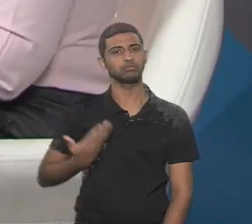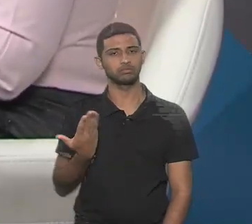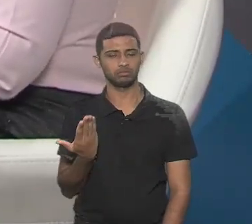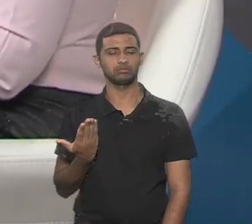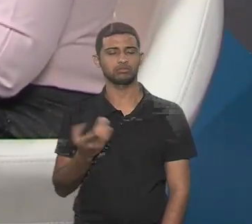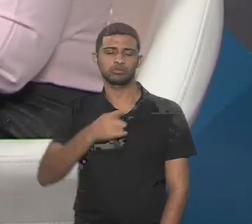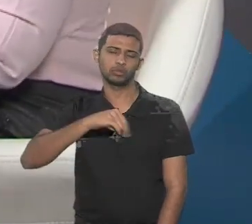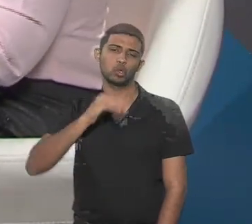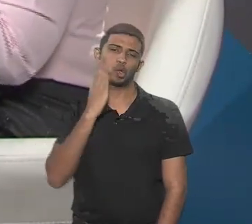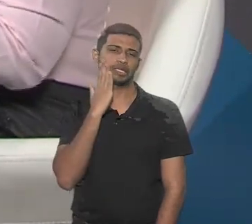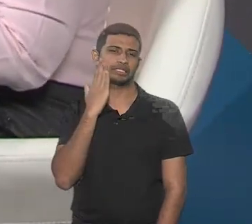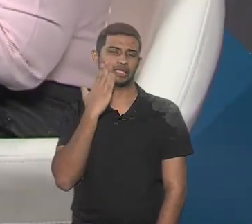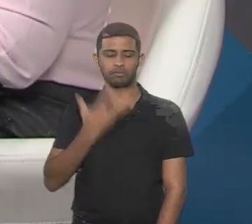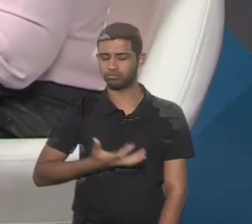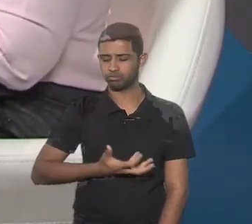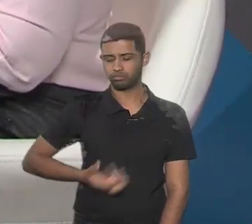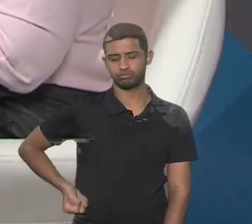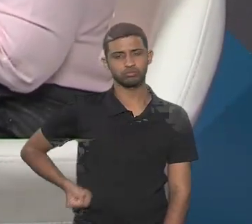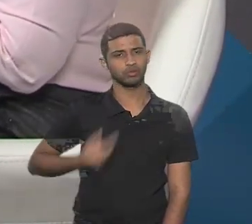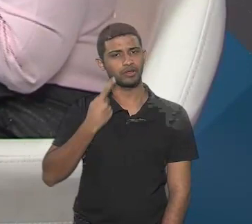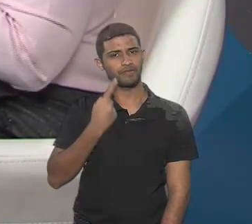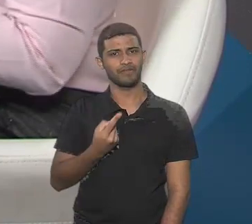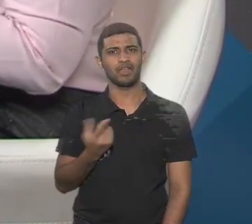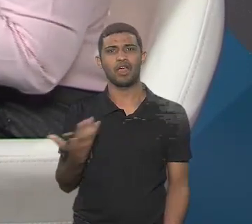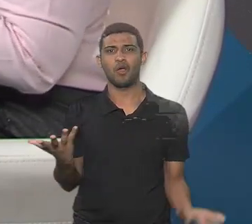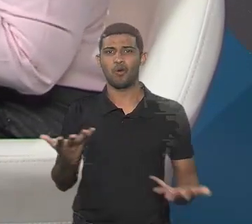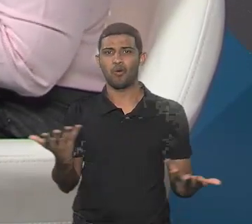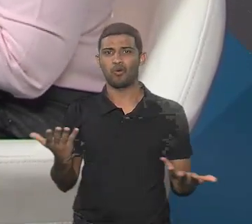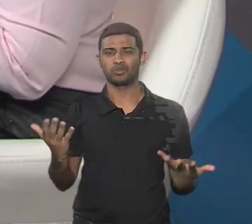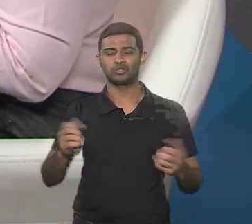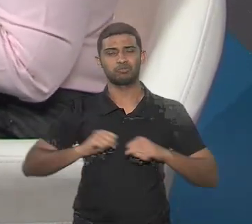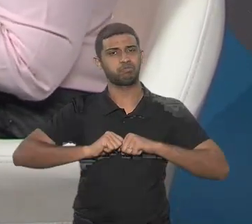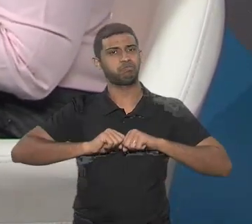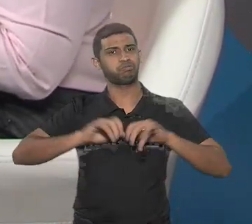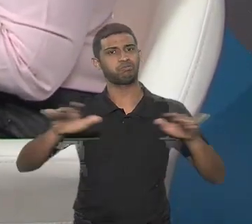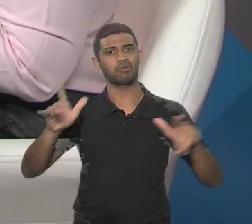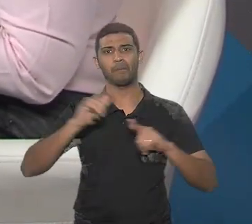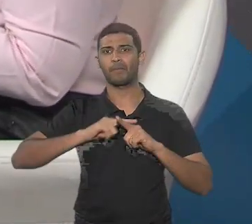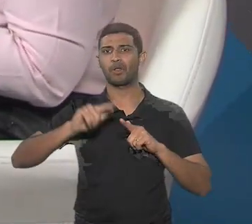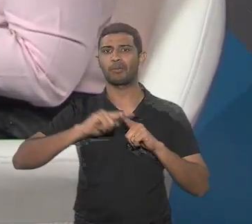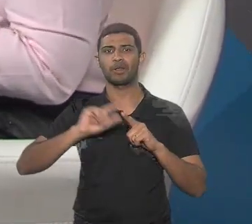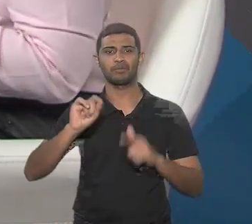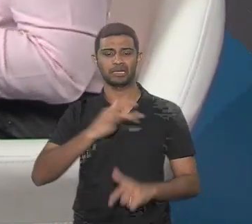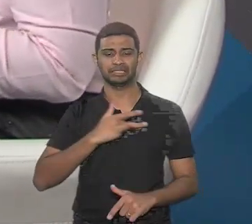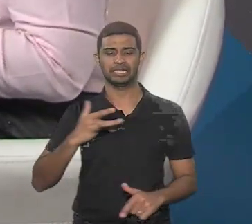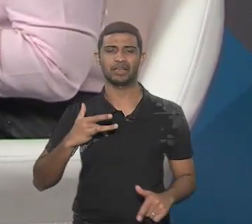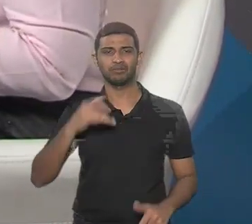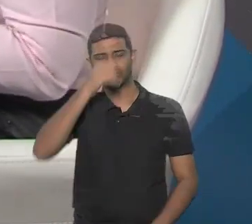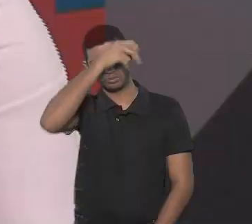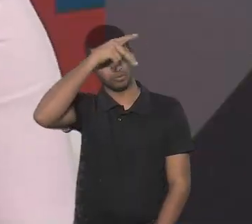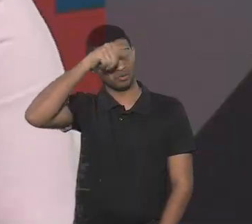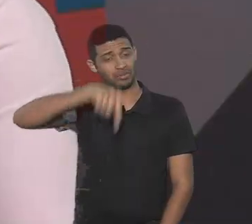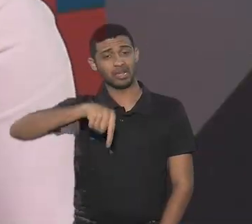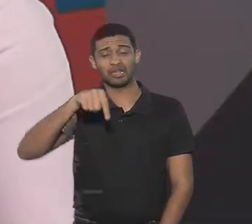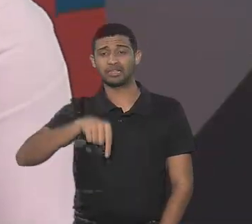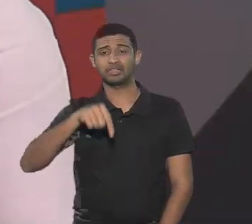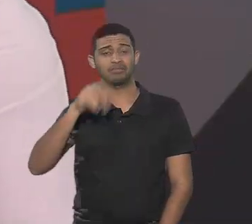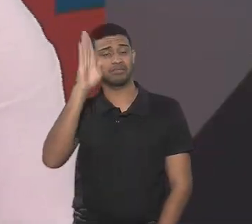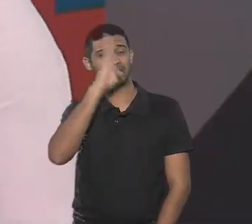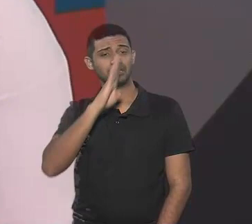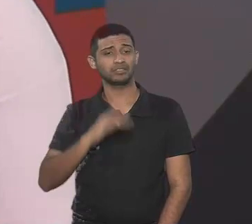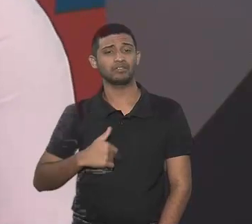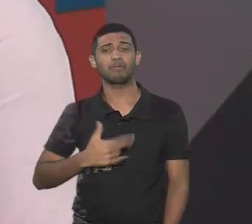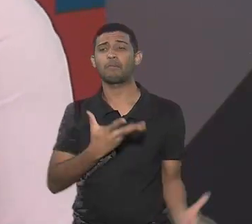o aborto. A gente sabe que o aborto se tornou um problema também de saúde pública no país